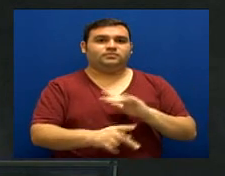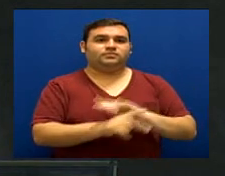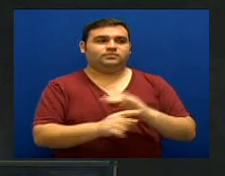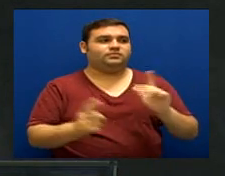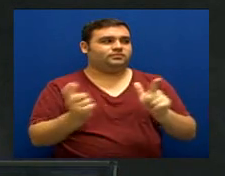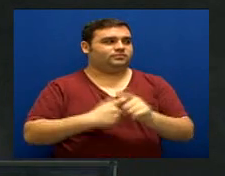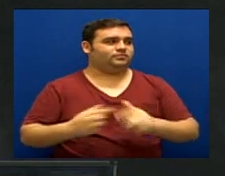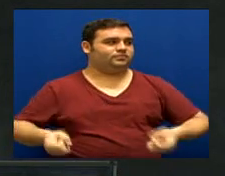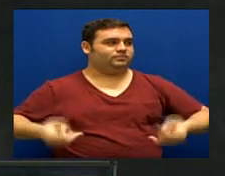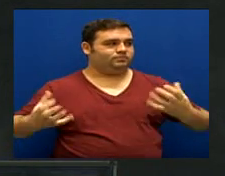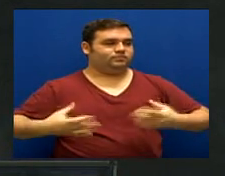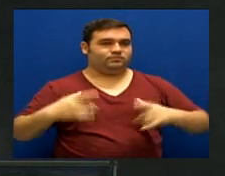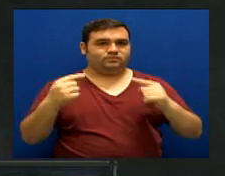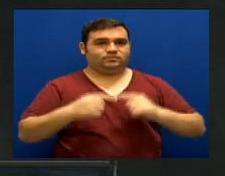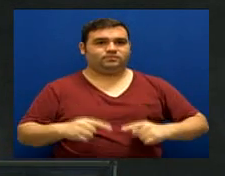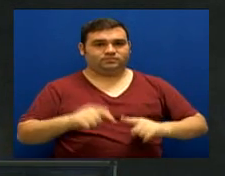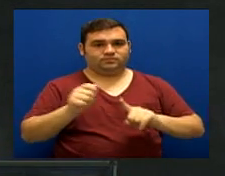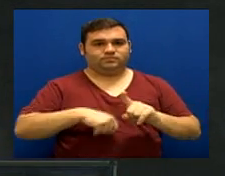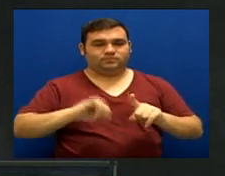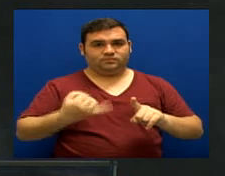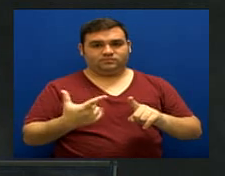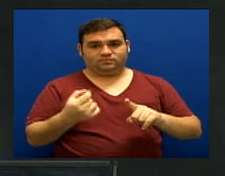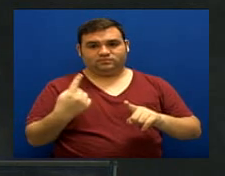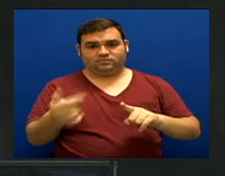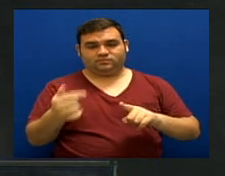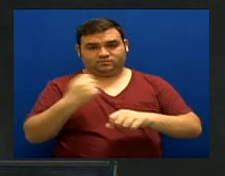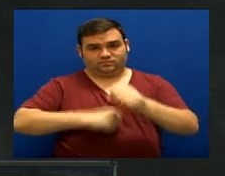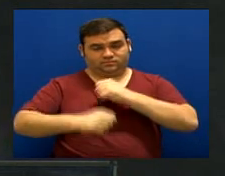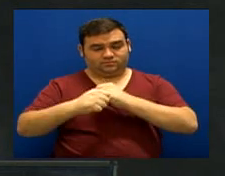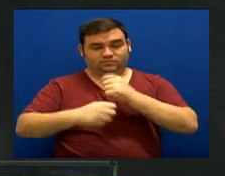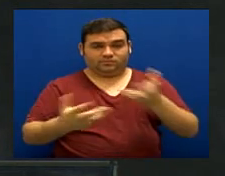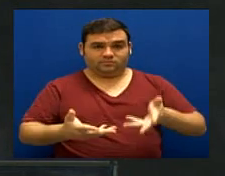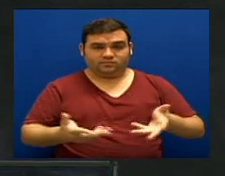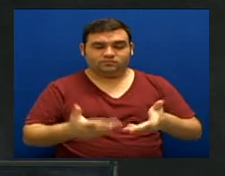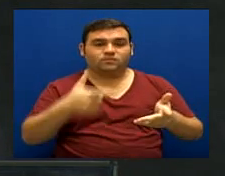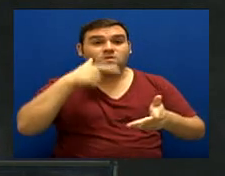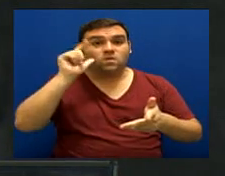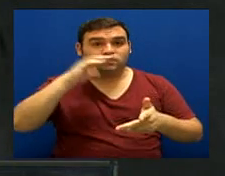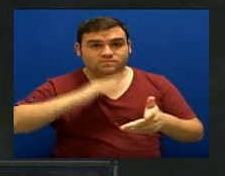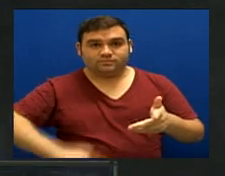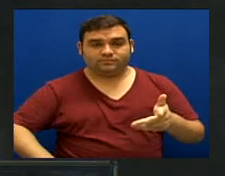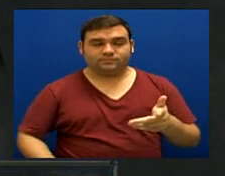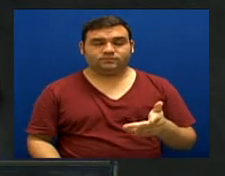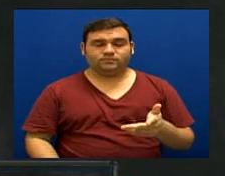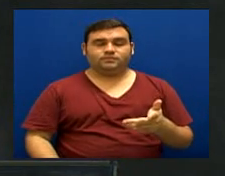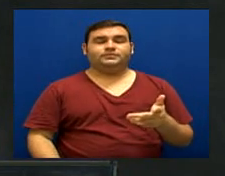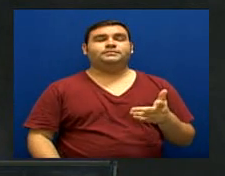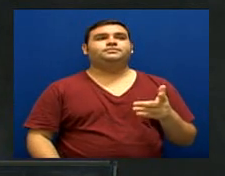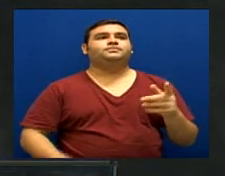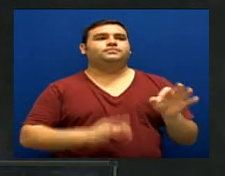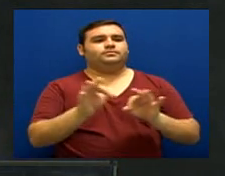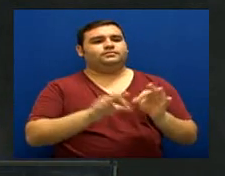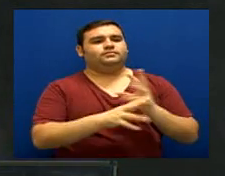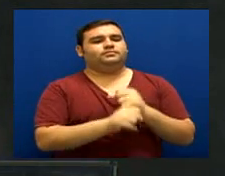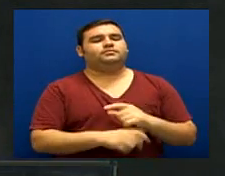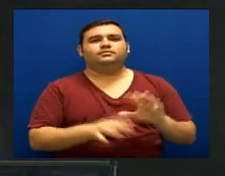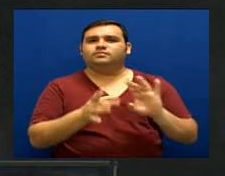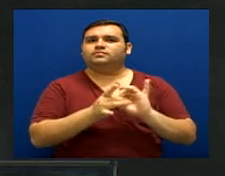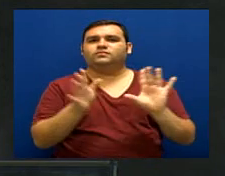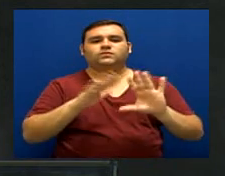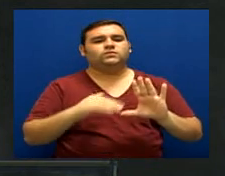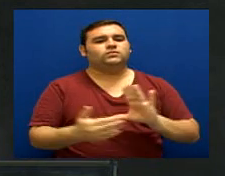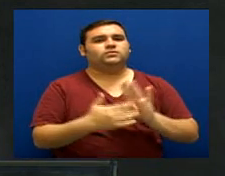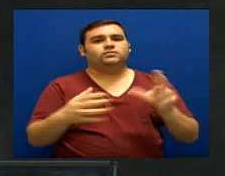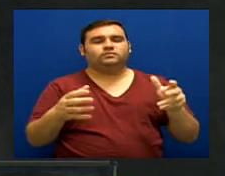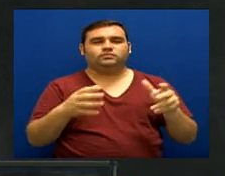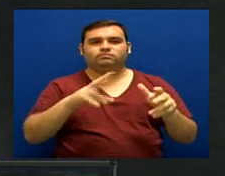referente a janeiro 2017 então ontem à tarde já chegou aqui na câmara é esse balanço e está disponível a todos os